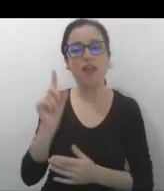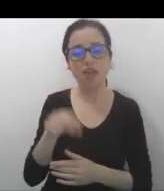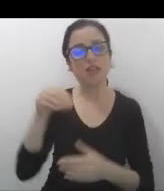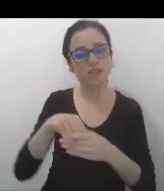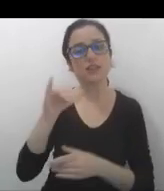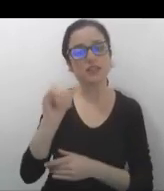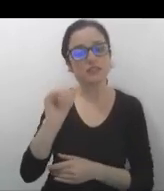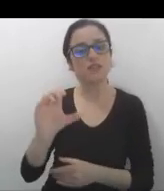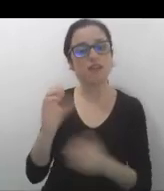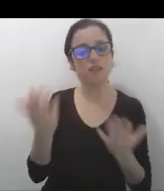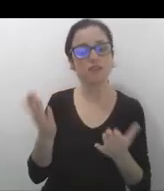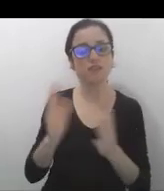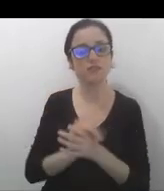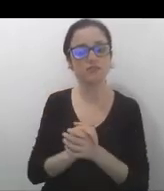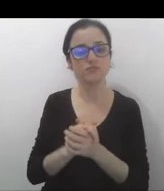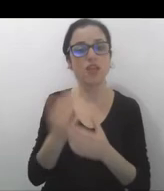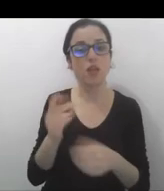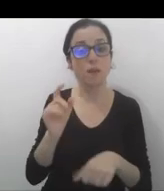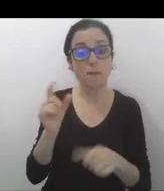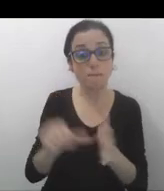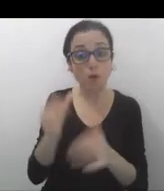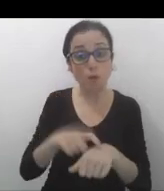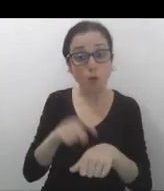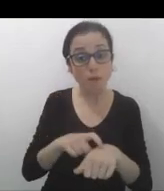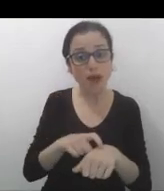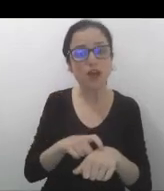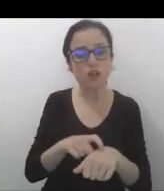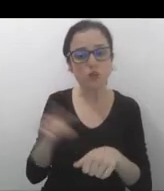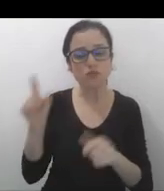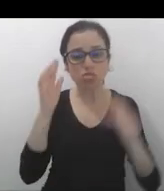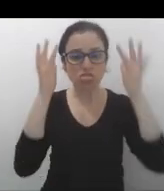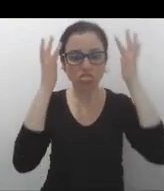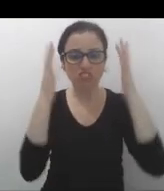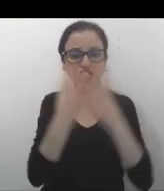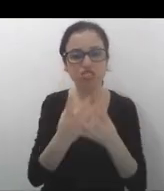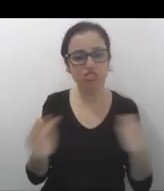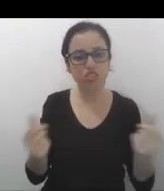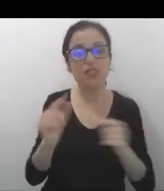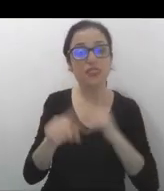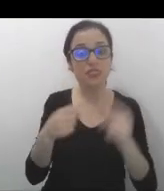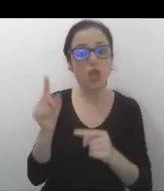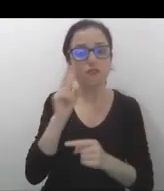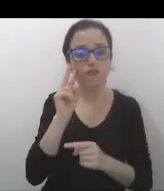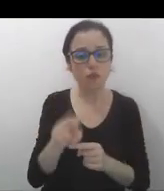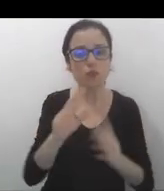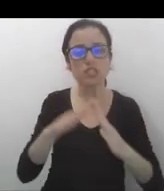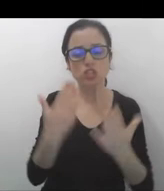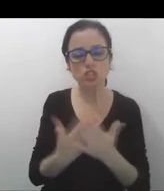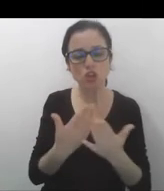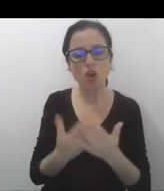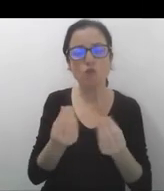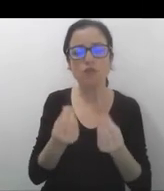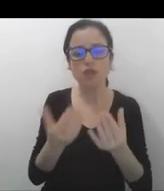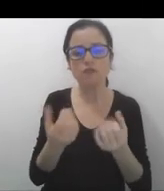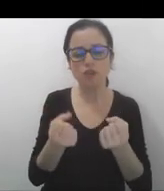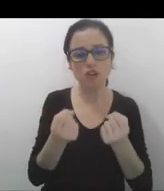a primeira escola de design no Brasil, o IAC, que num primeiro momento, como ele se desiludiu e depois como ele viu